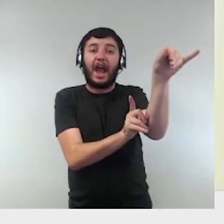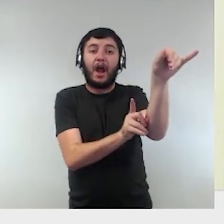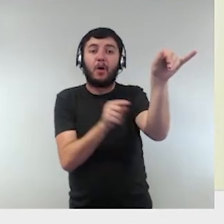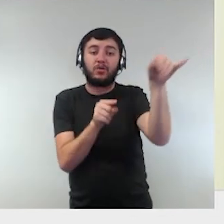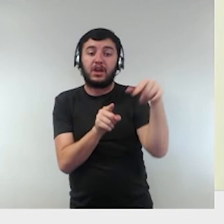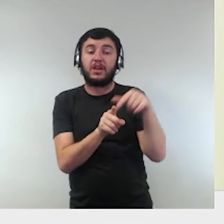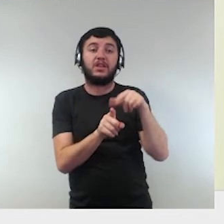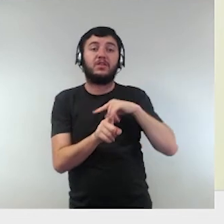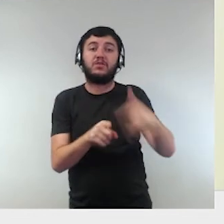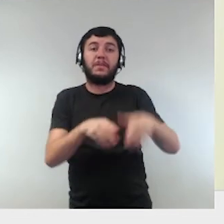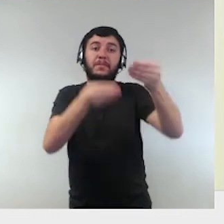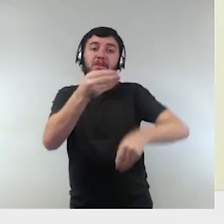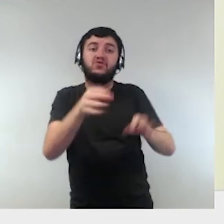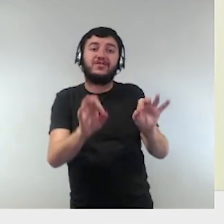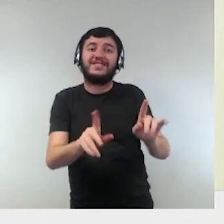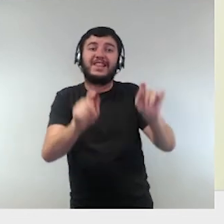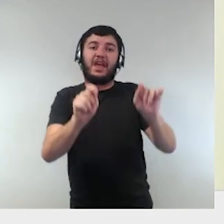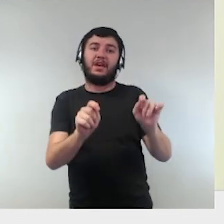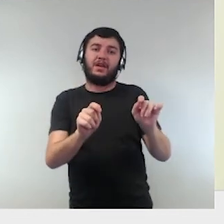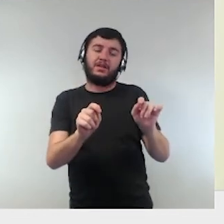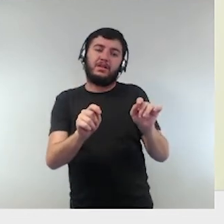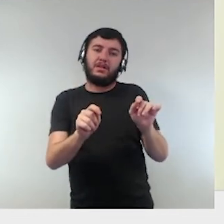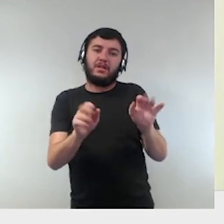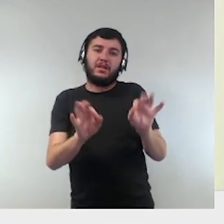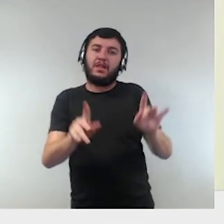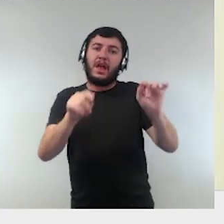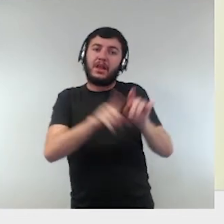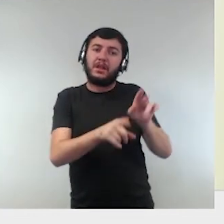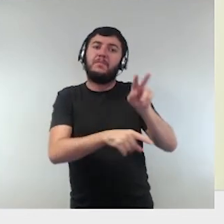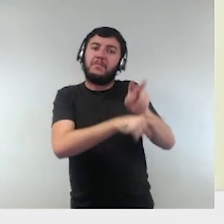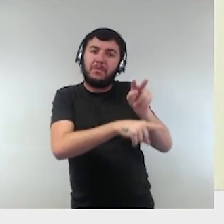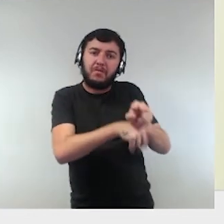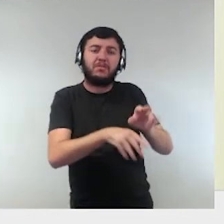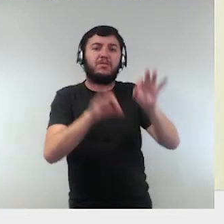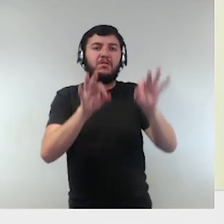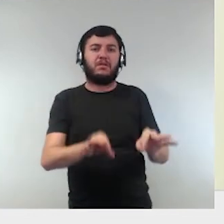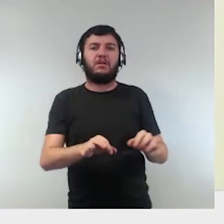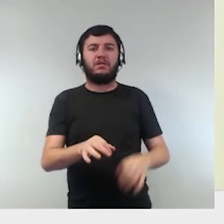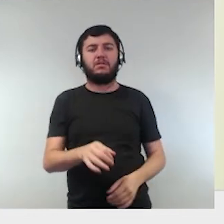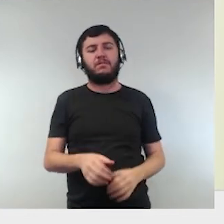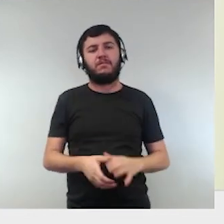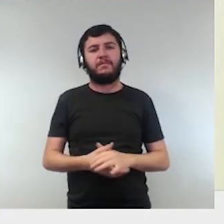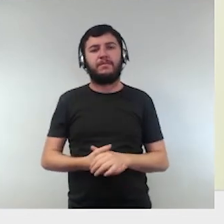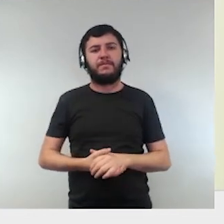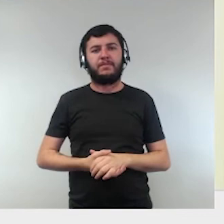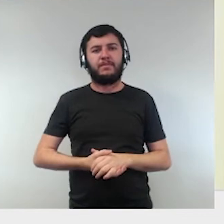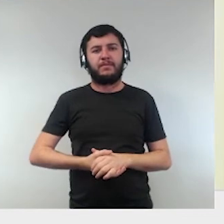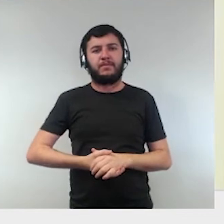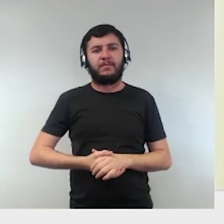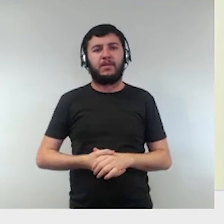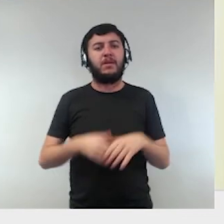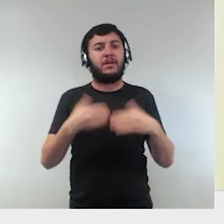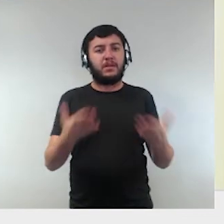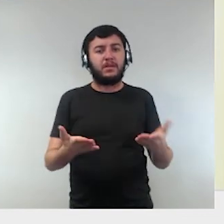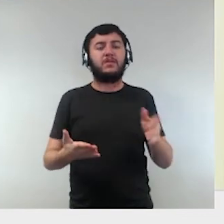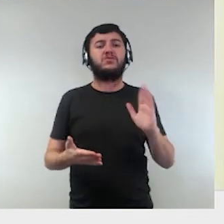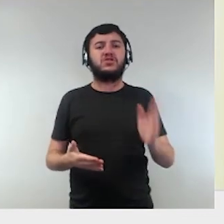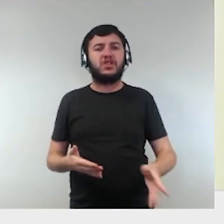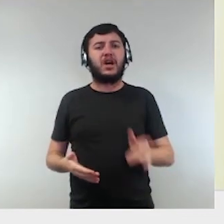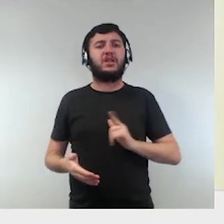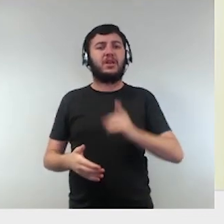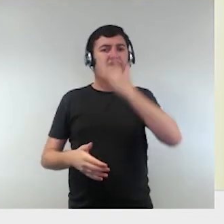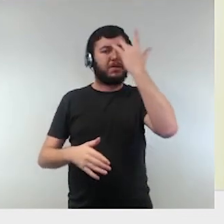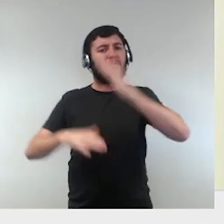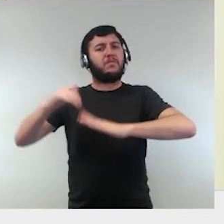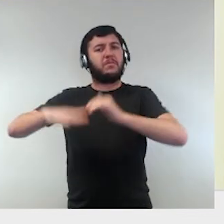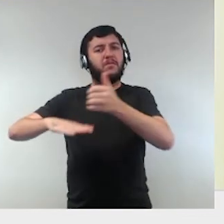lesão na cauda, obviamente. O Conselho de Medicina Veterinária,